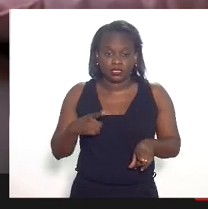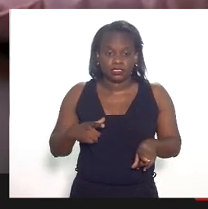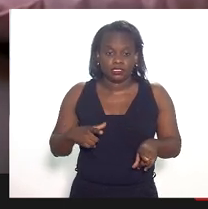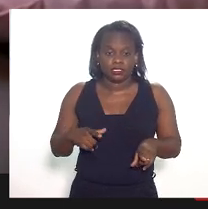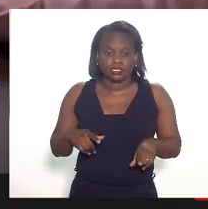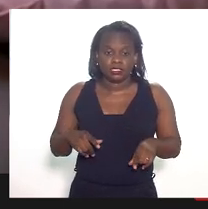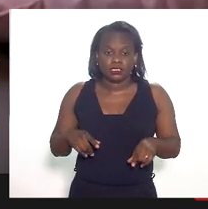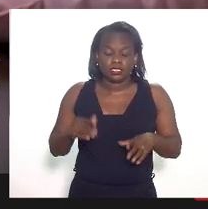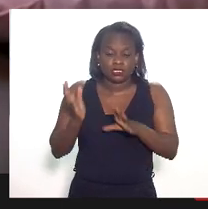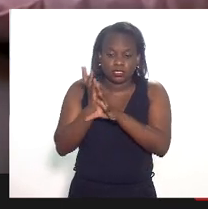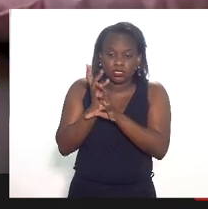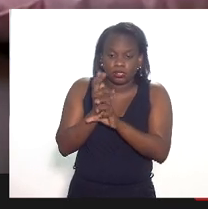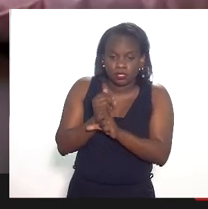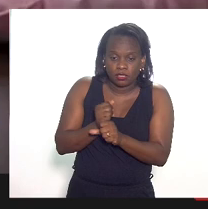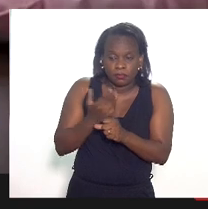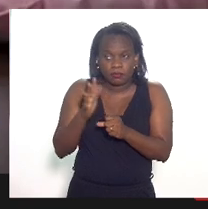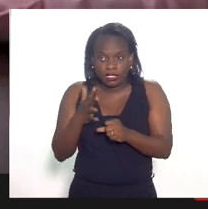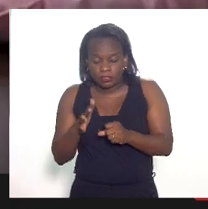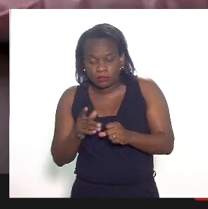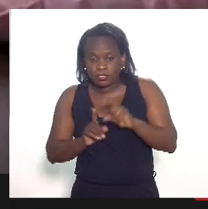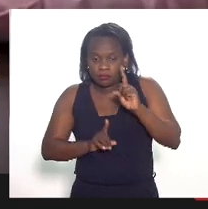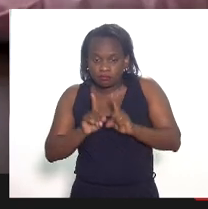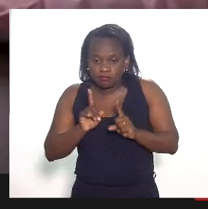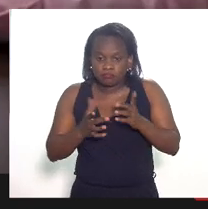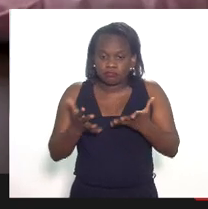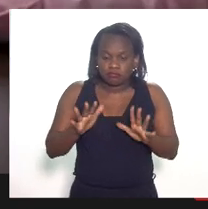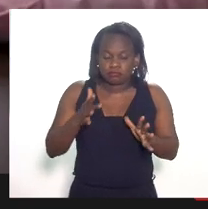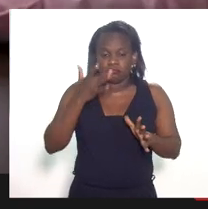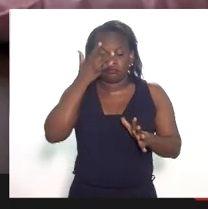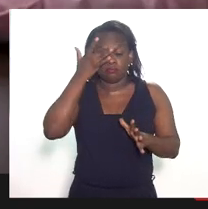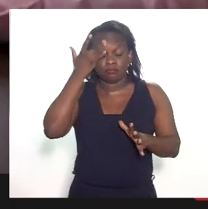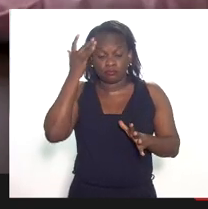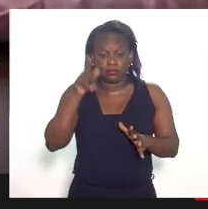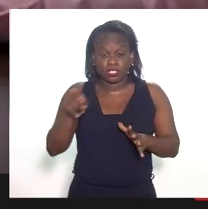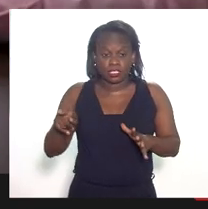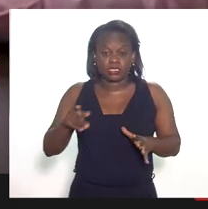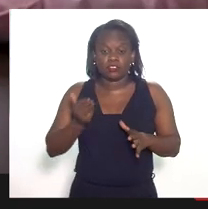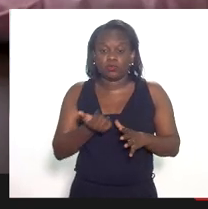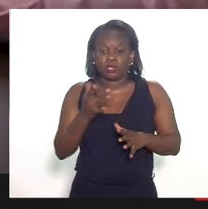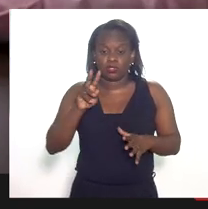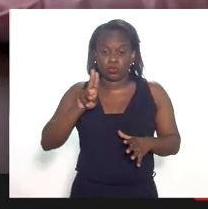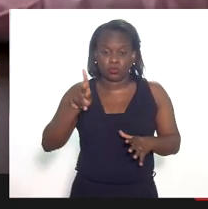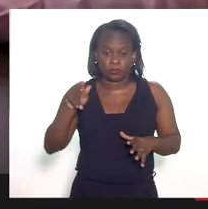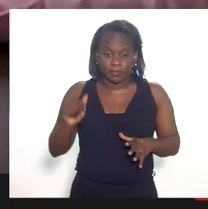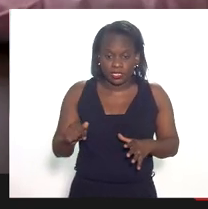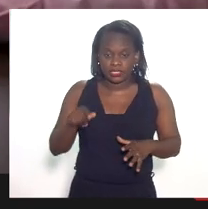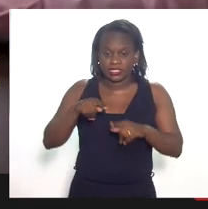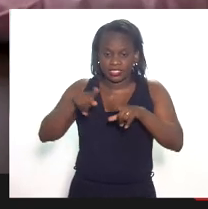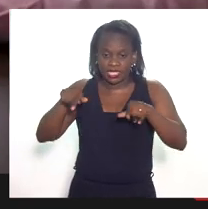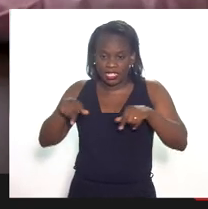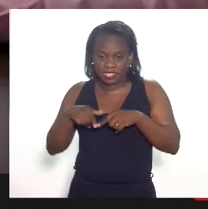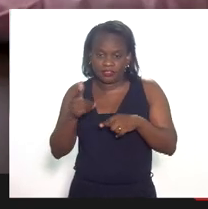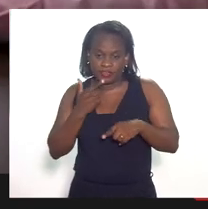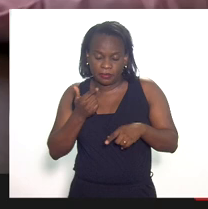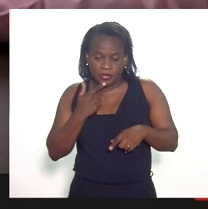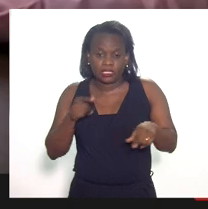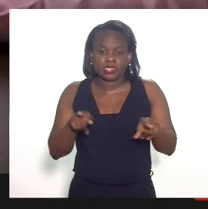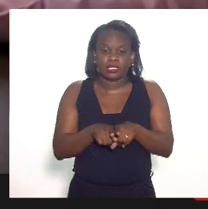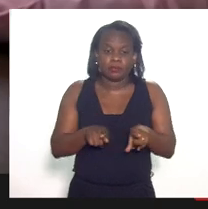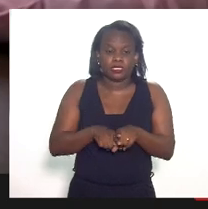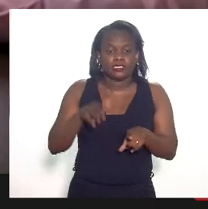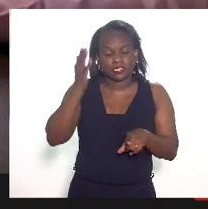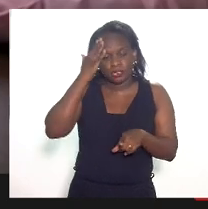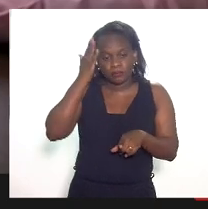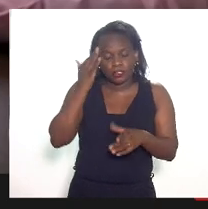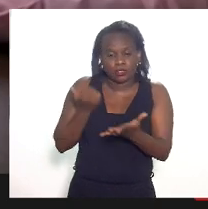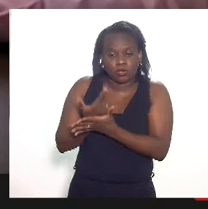um quantitativo, uma estimativa dessa quantidade de UPAs, salas vermelhas, para também fazer essa